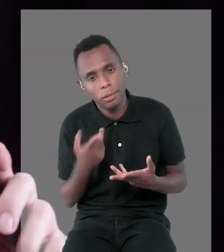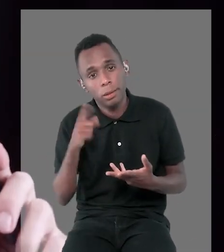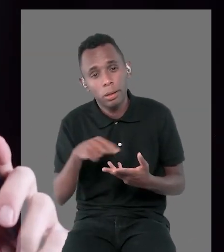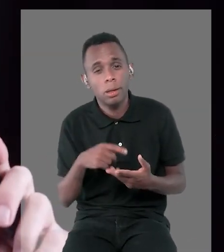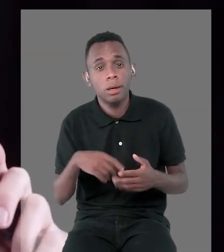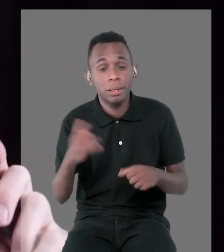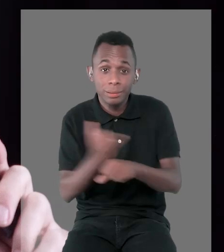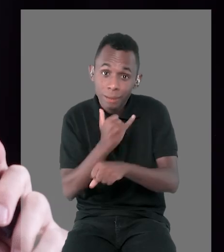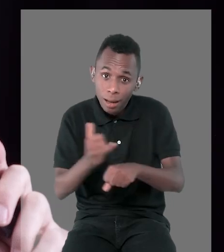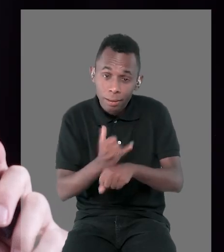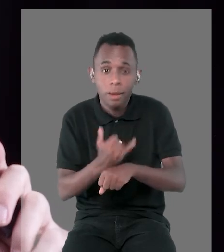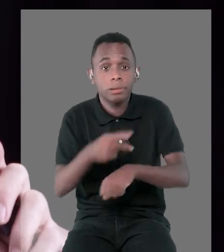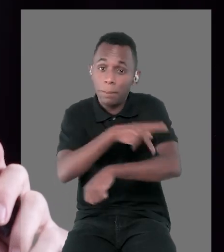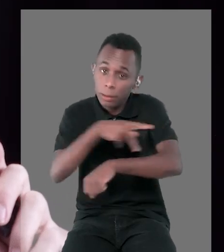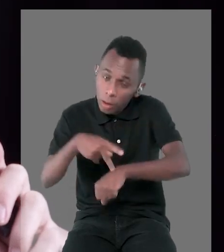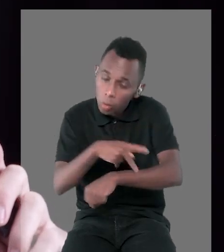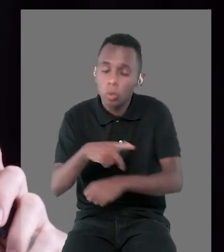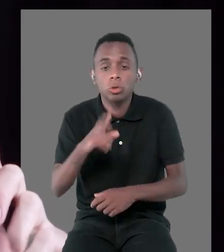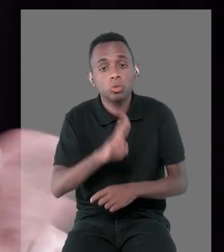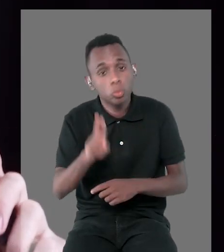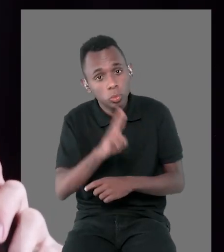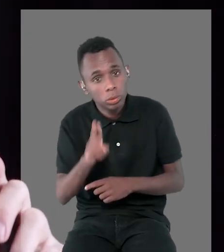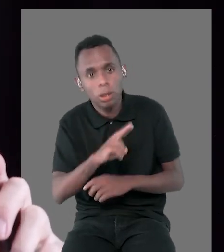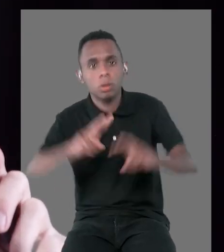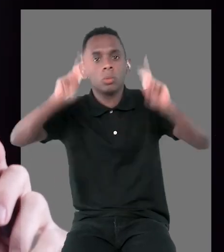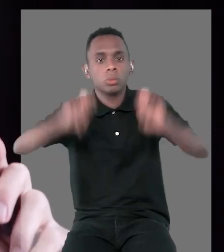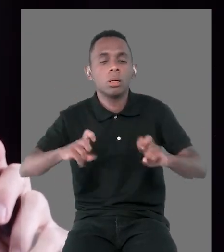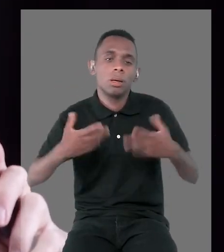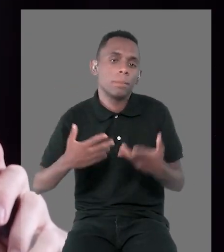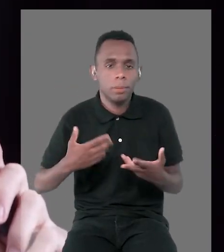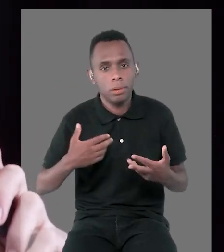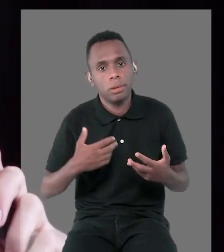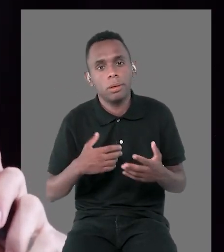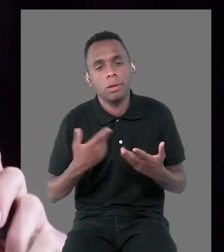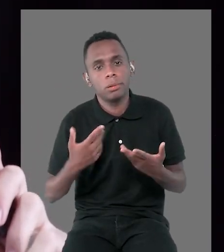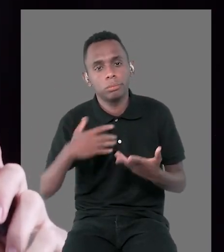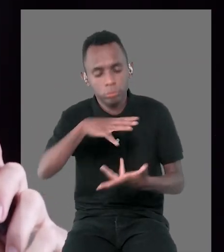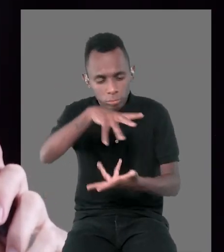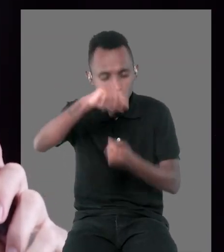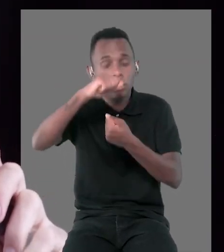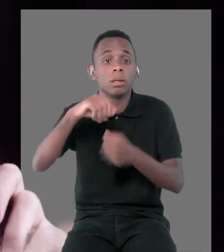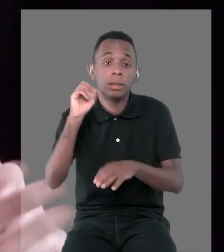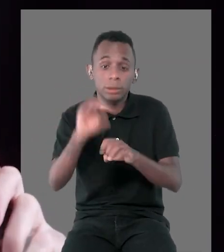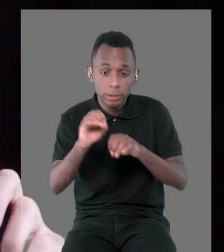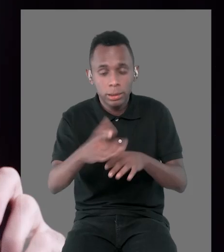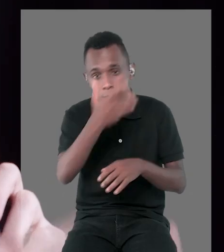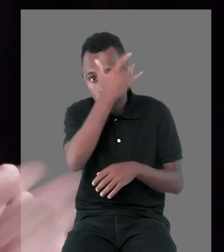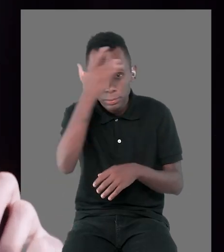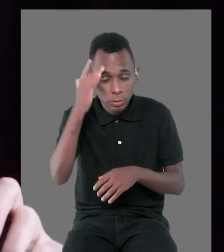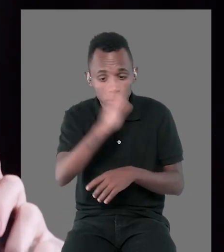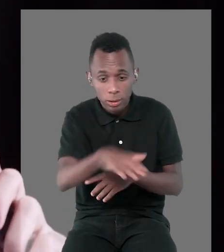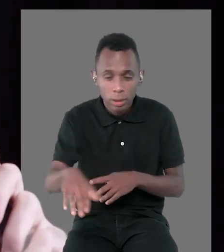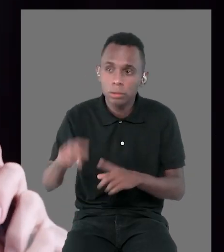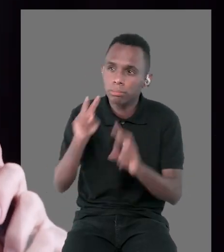muito pedagógico sobre as questões ecológicas, ensinar as crianças a ter uma visão holística